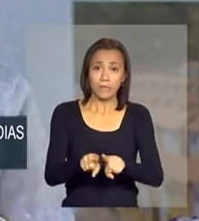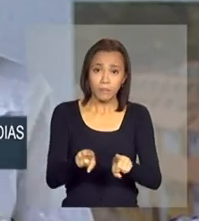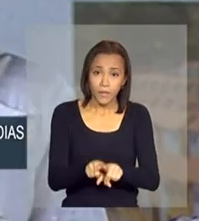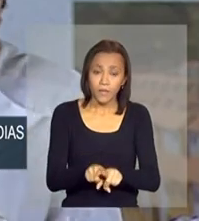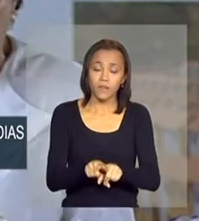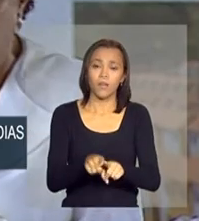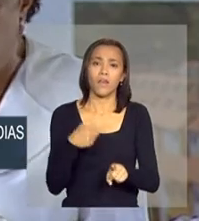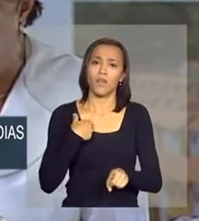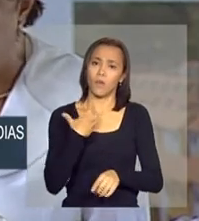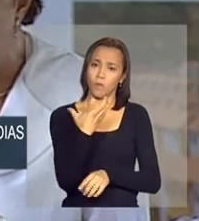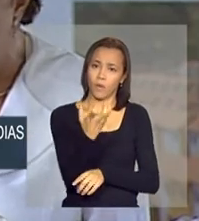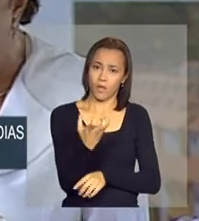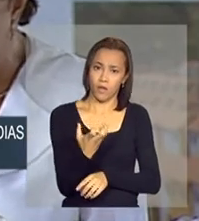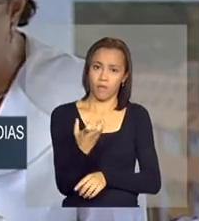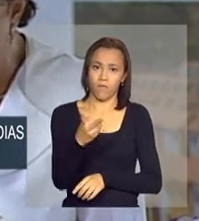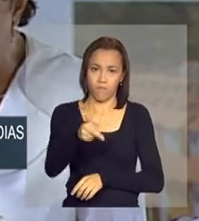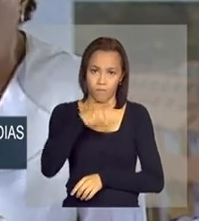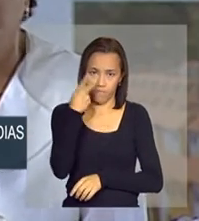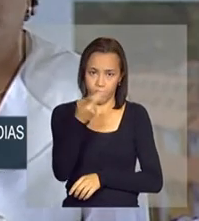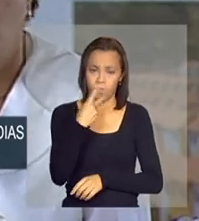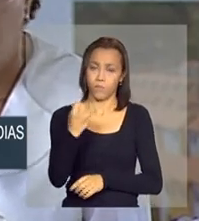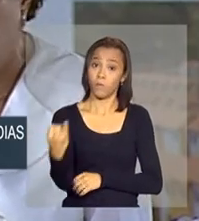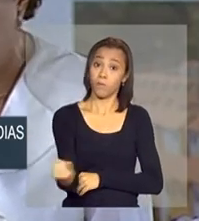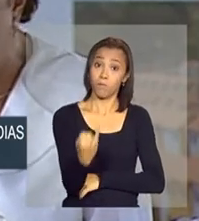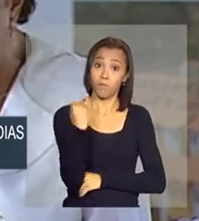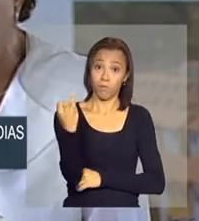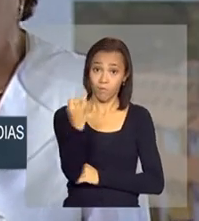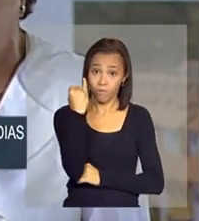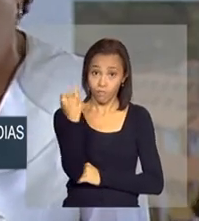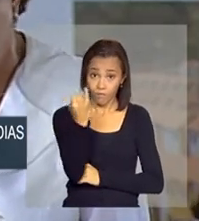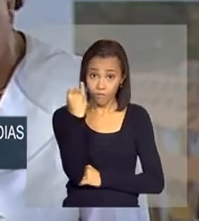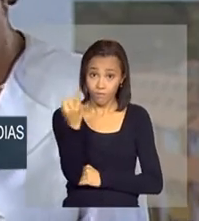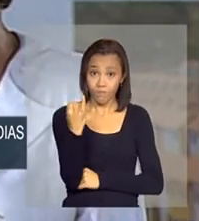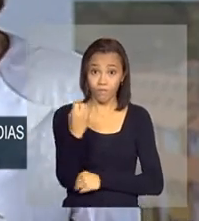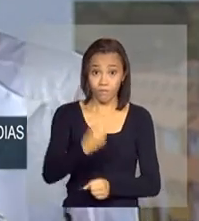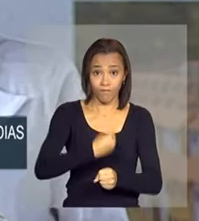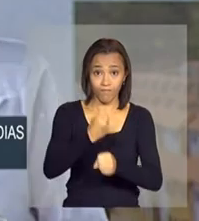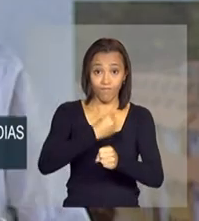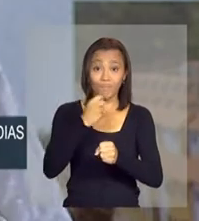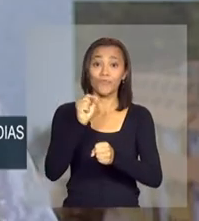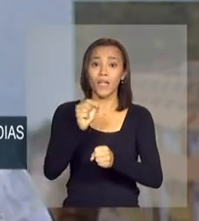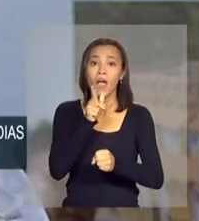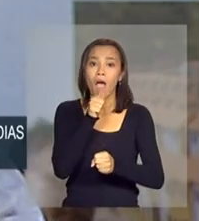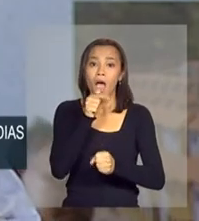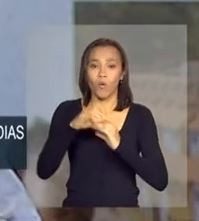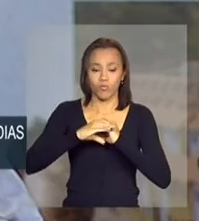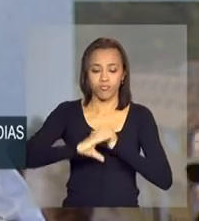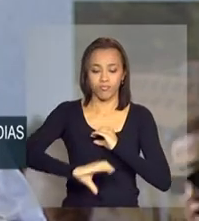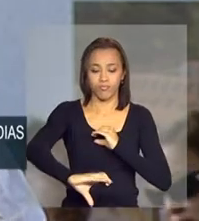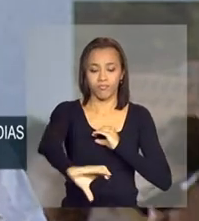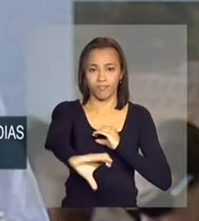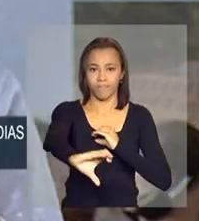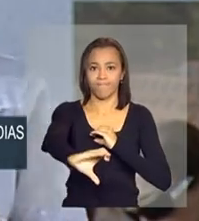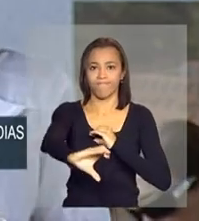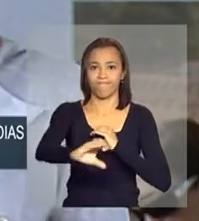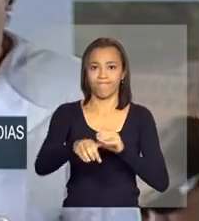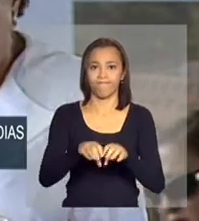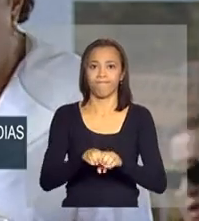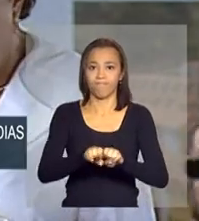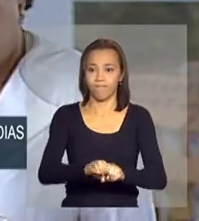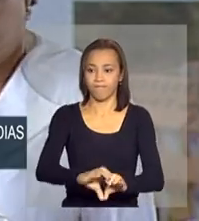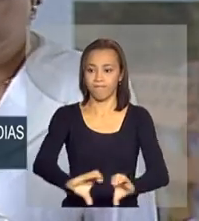eu queria falar da importância das obras de saneamento água e esgoto